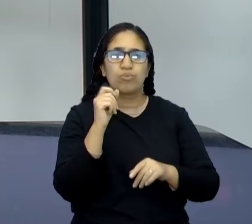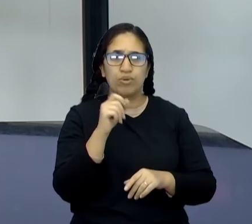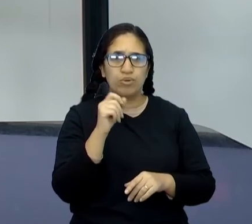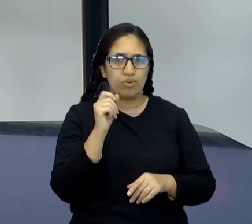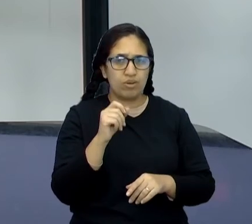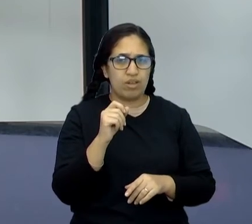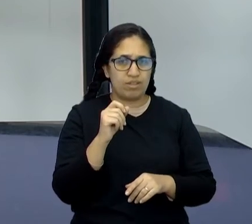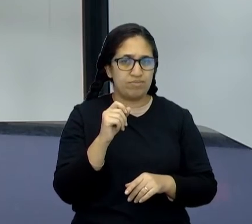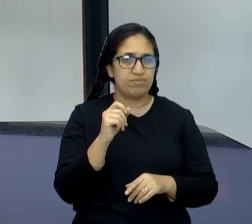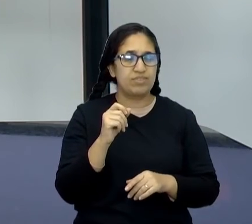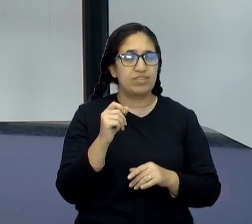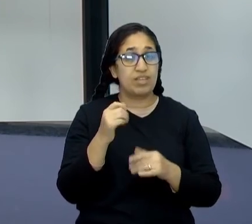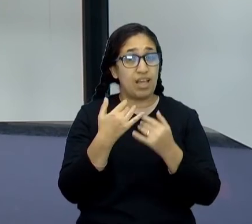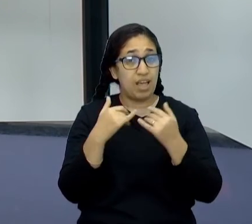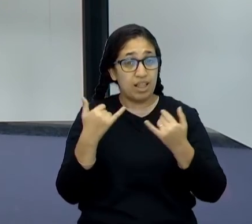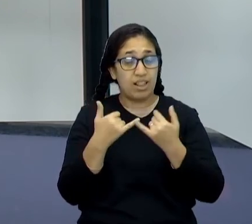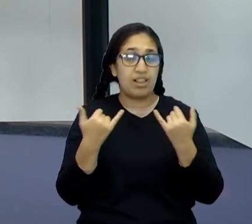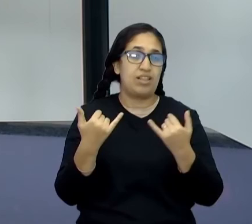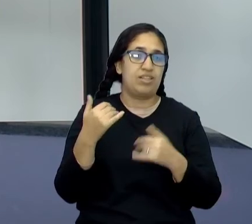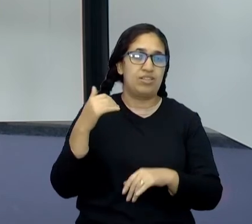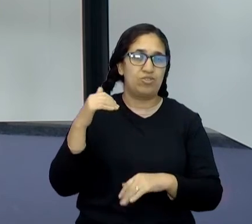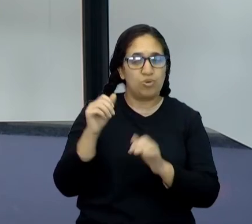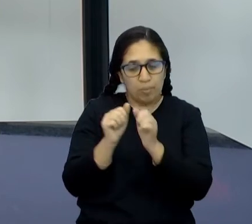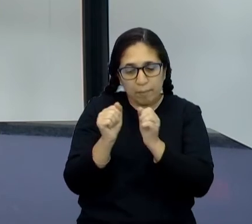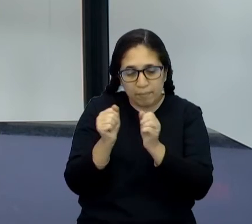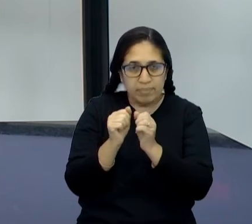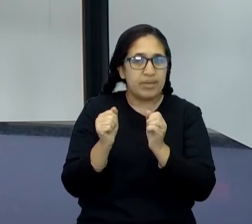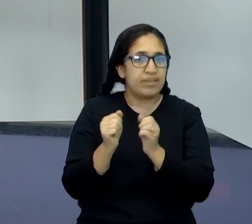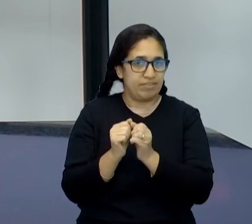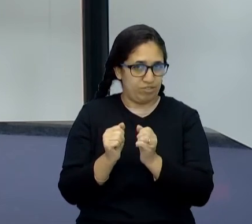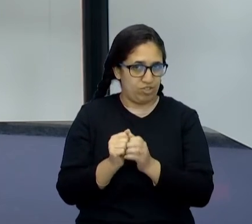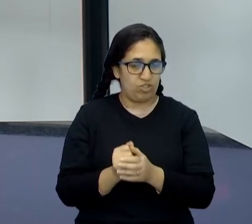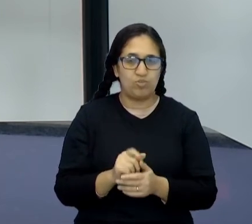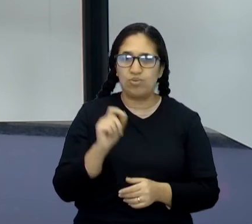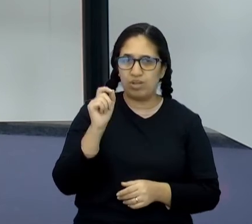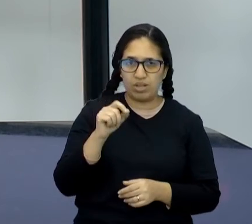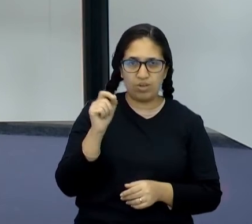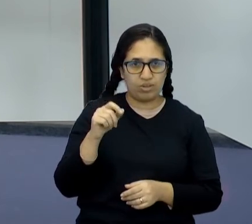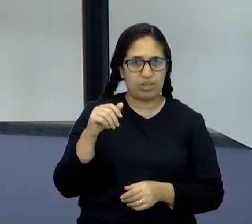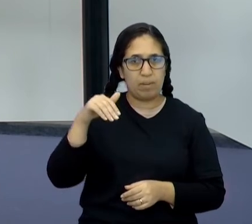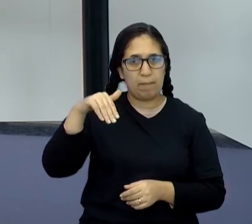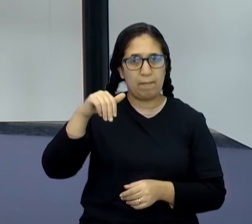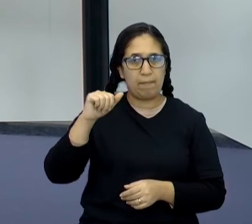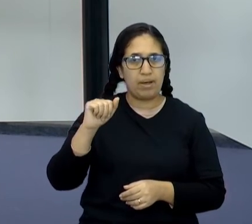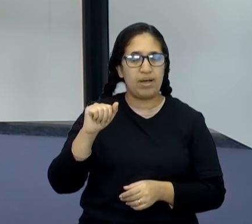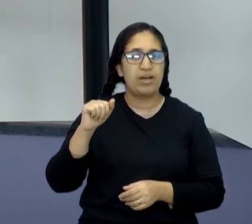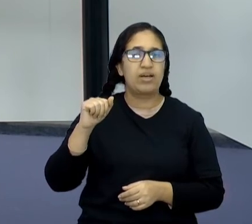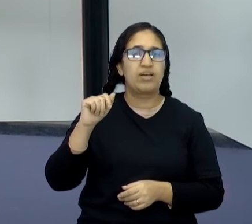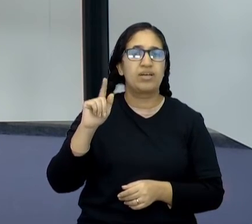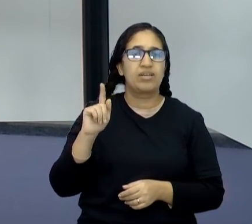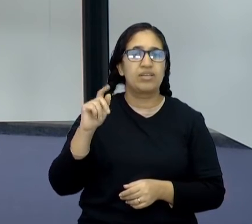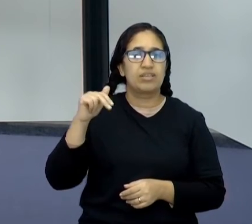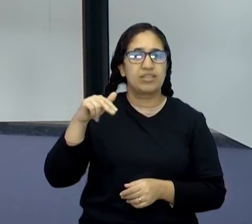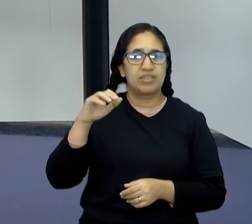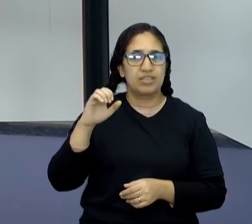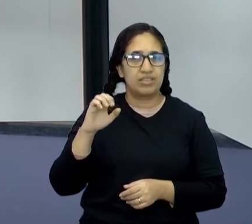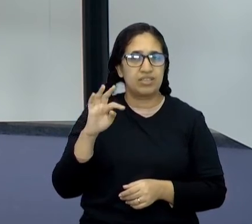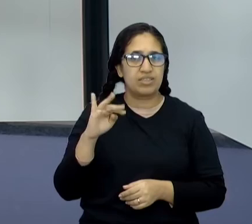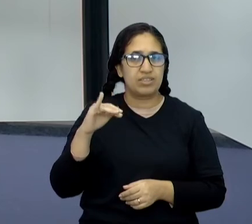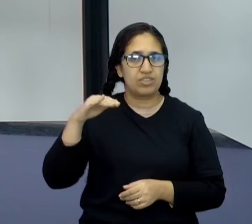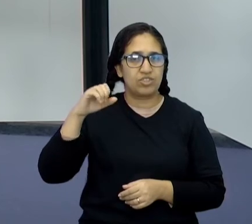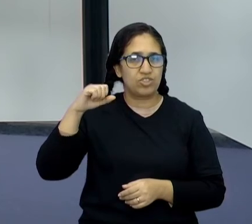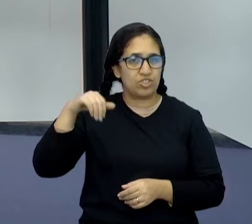chamado eletromagnetismo. O que é o eletromagnetismo? É o campo magnético gerado